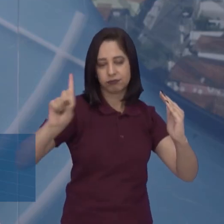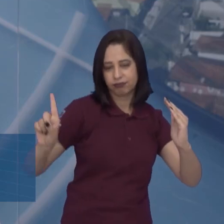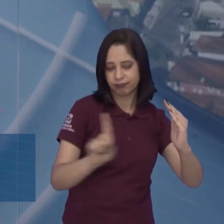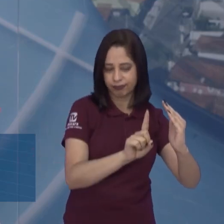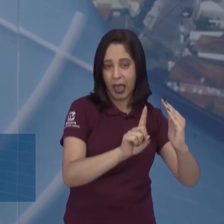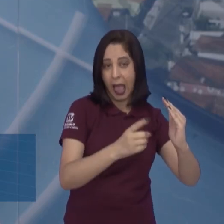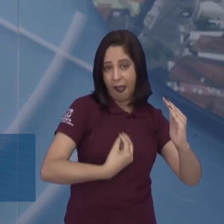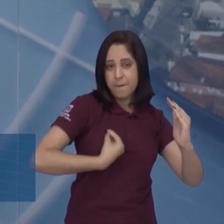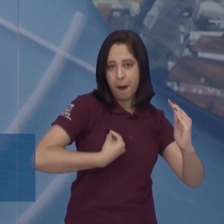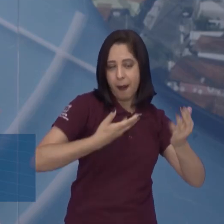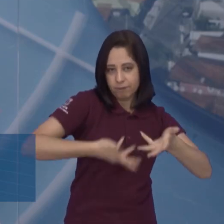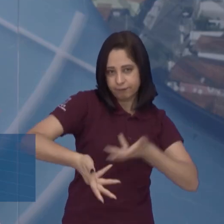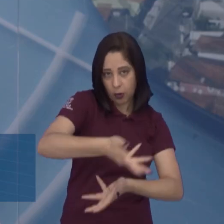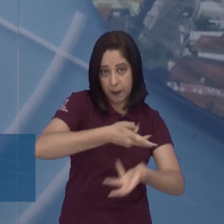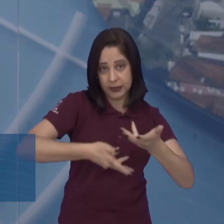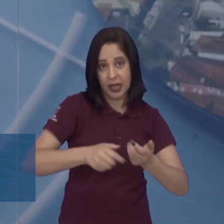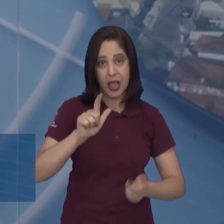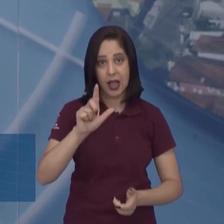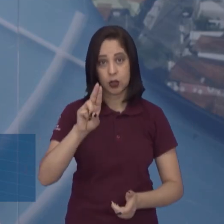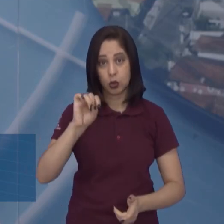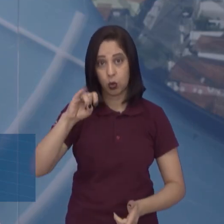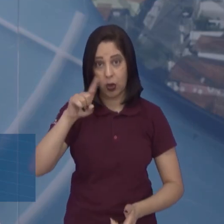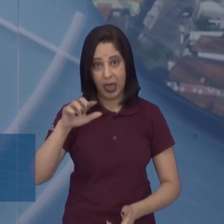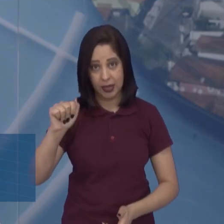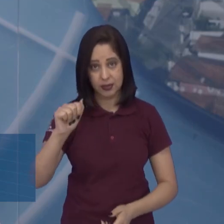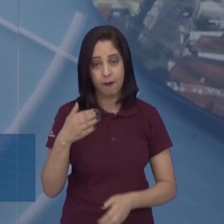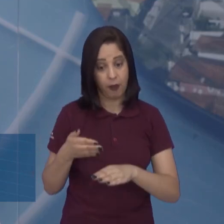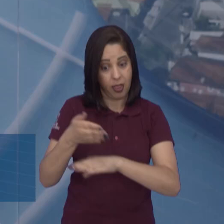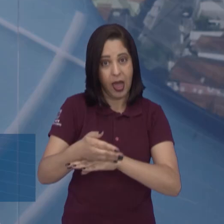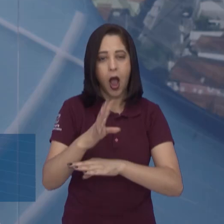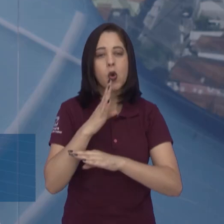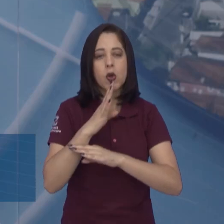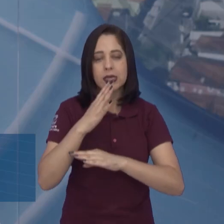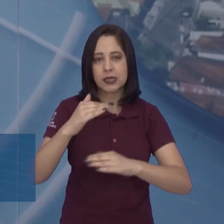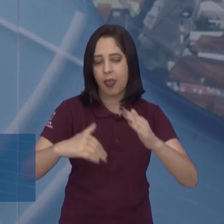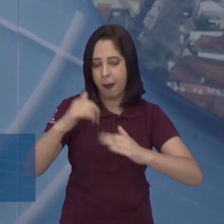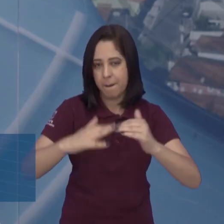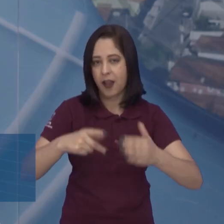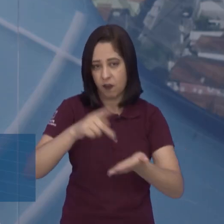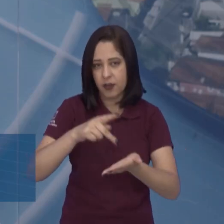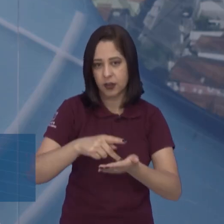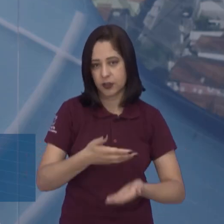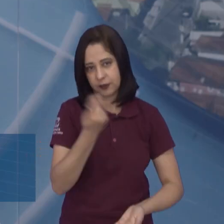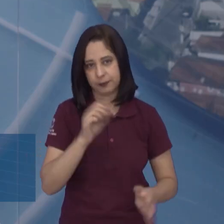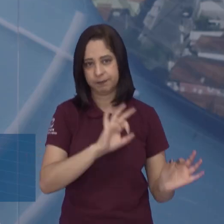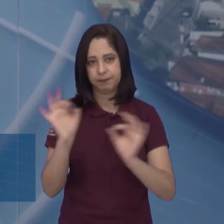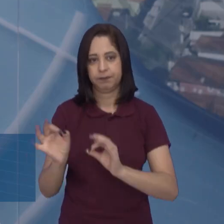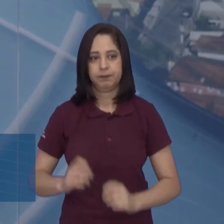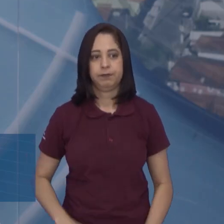partes do mundo. A Luísa Minas foi conhecer um exemplo na prática aqui na cidade. Vamos conferir então.